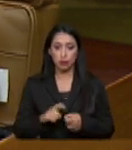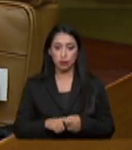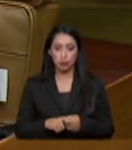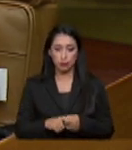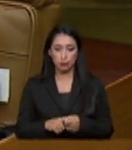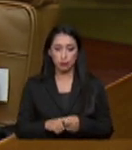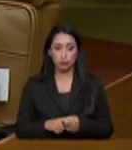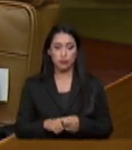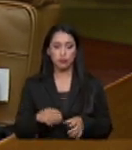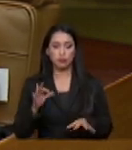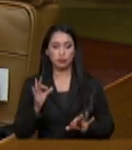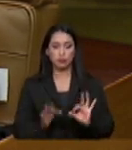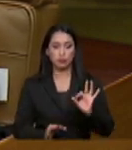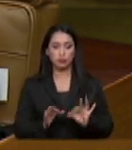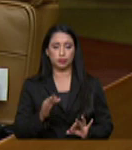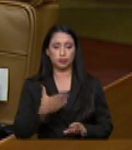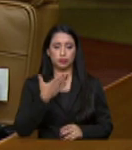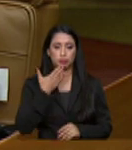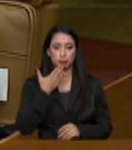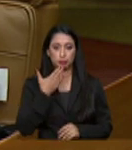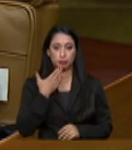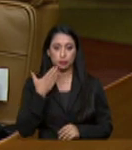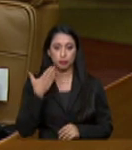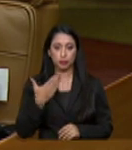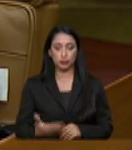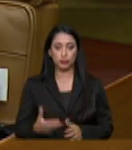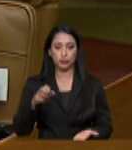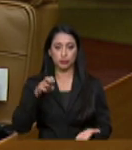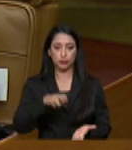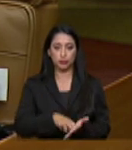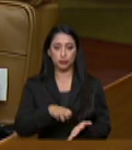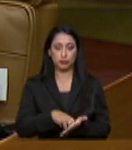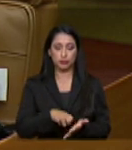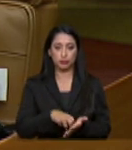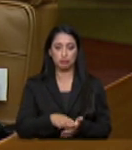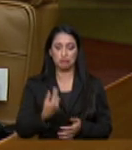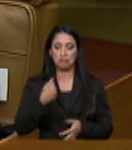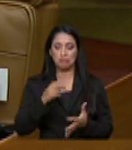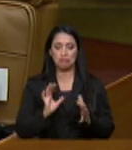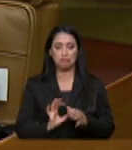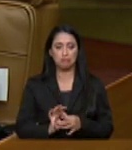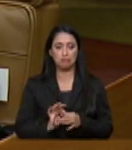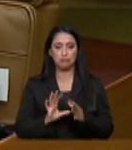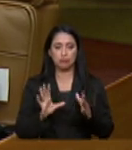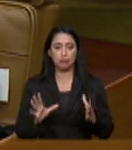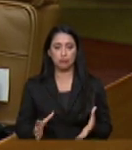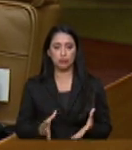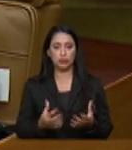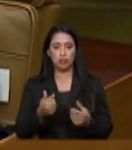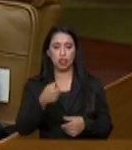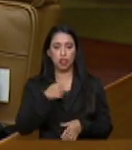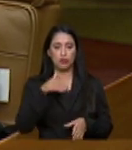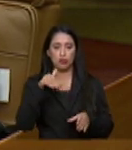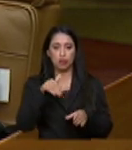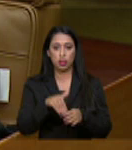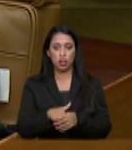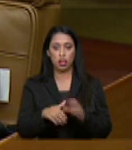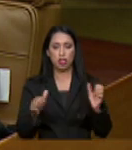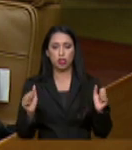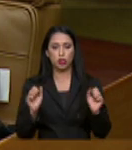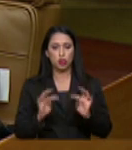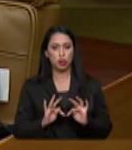e pede a respectiva condenação sinto-me à vontade para acompanhar